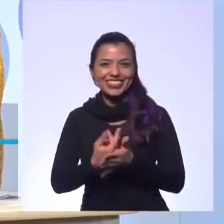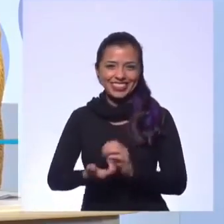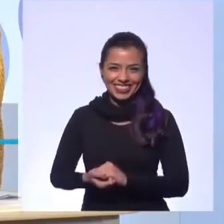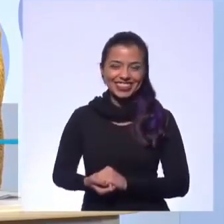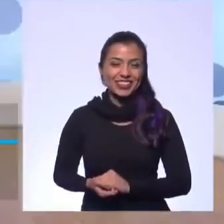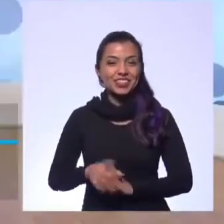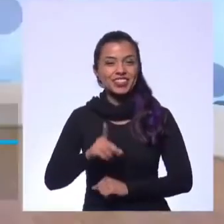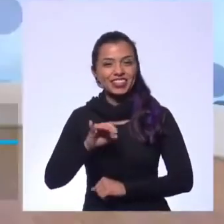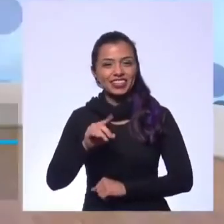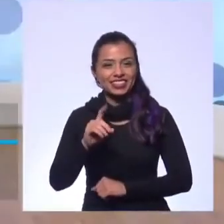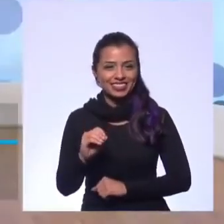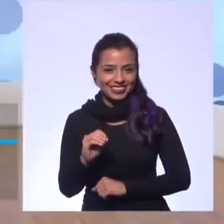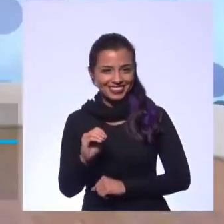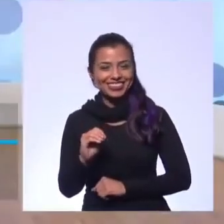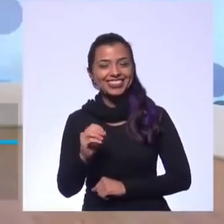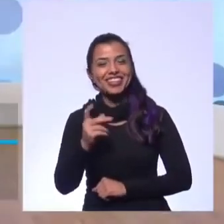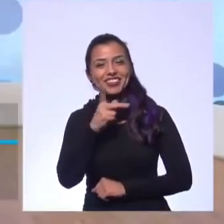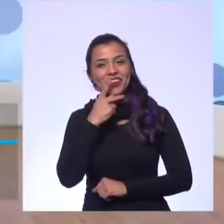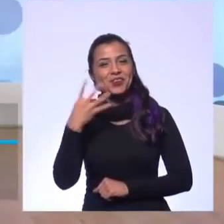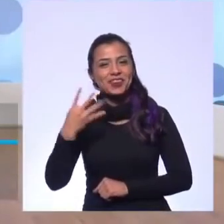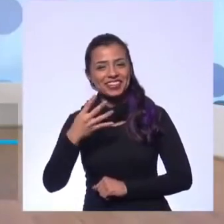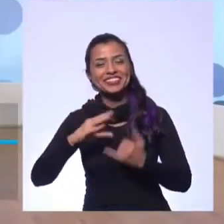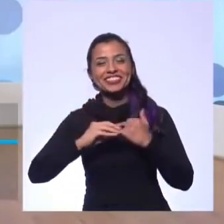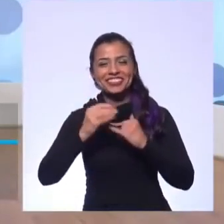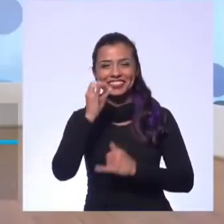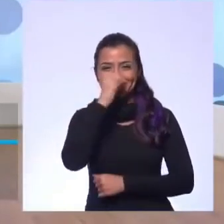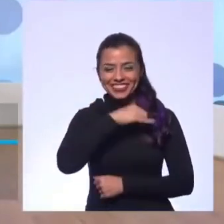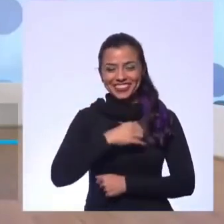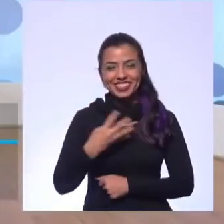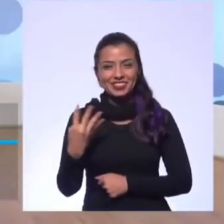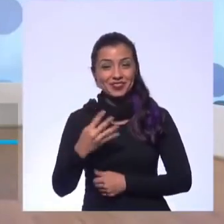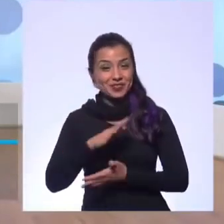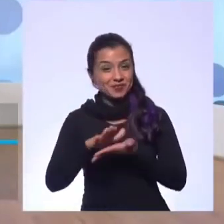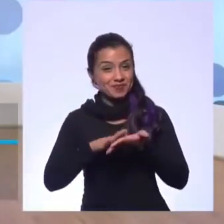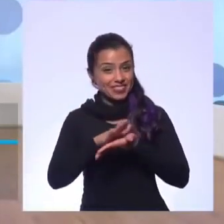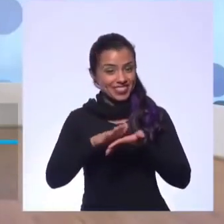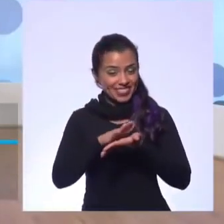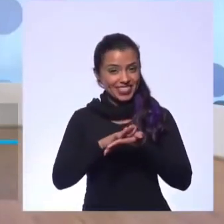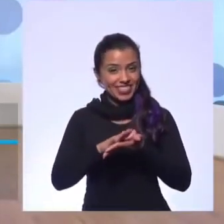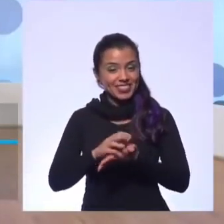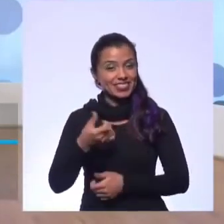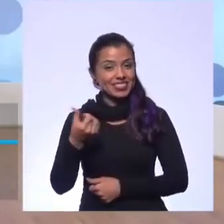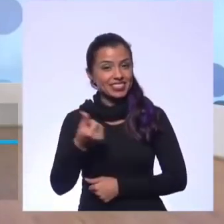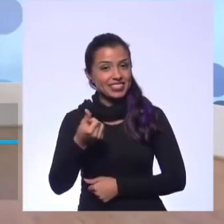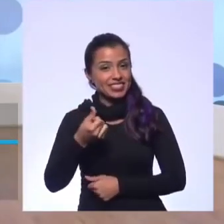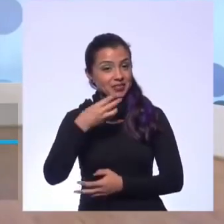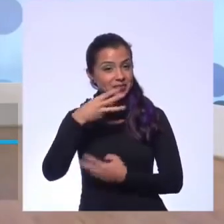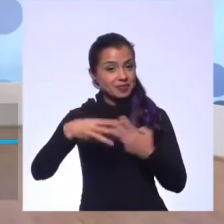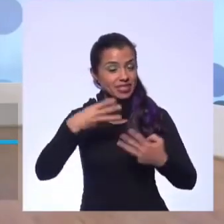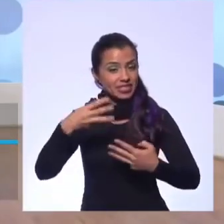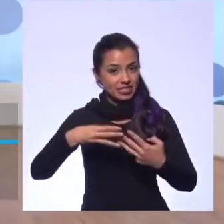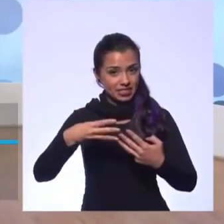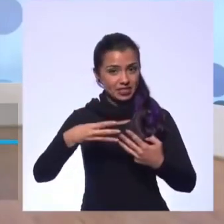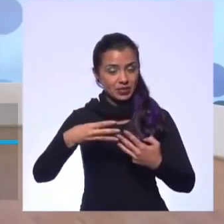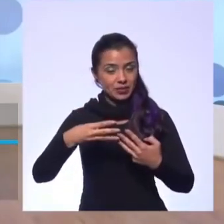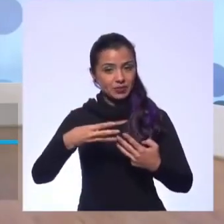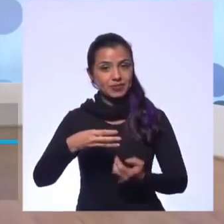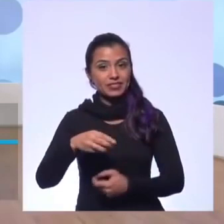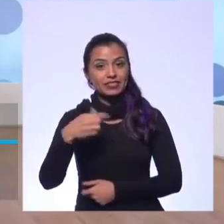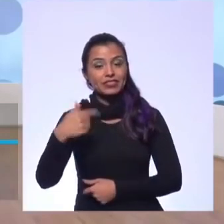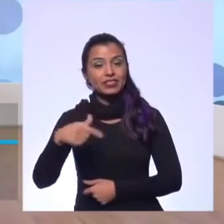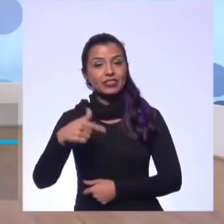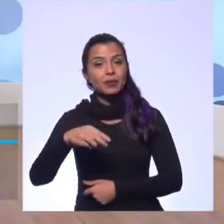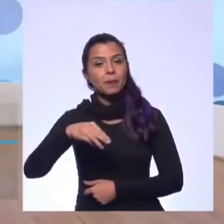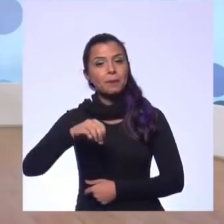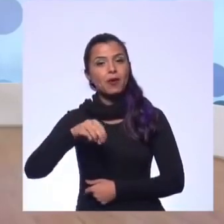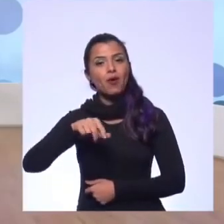O Diogo, 4 feijoada, 5 brigadeiro, 6 macaron, 7 moqueca. Ok, vamos ver então quais seriam as